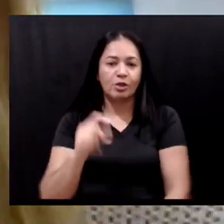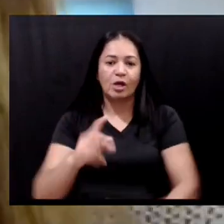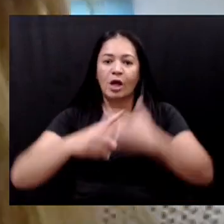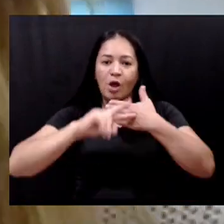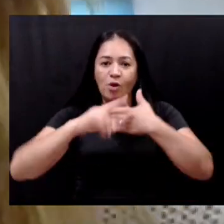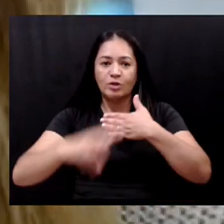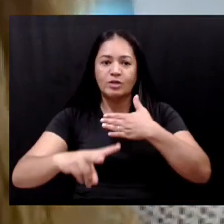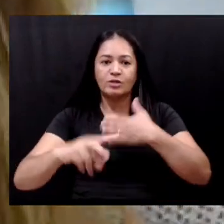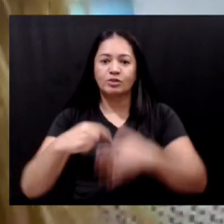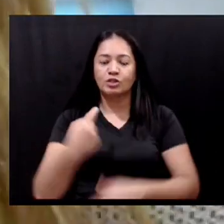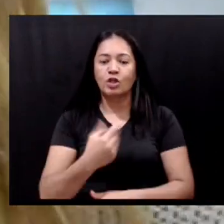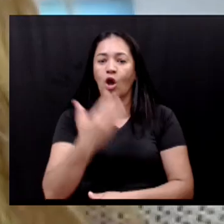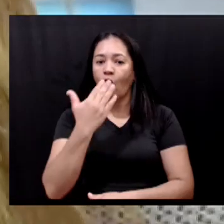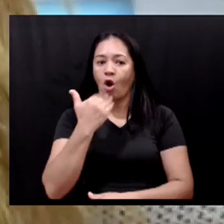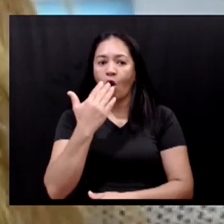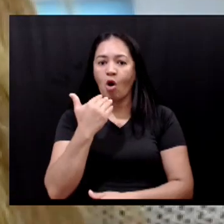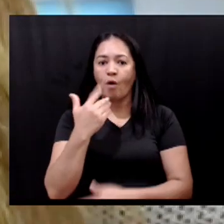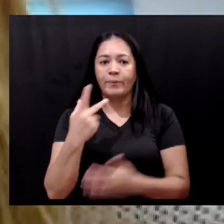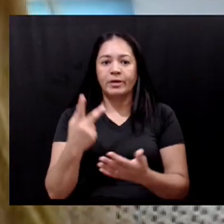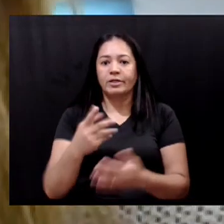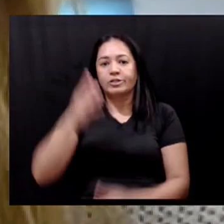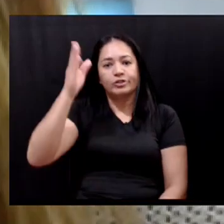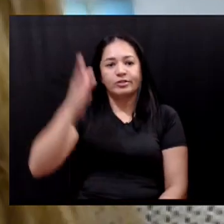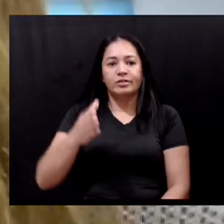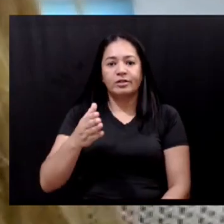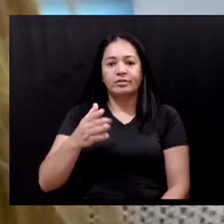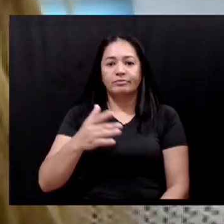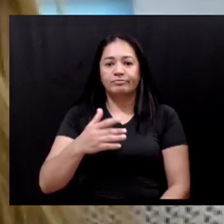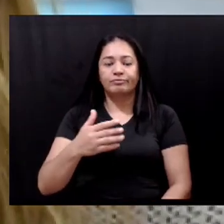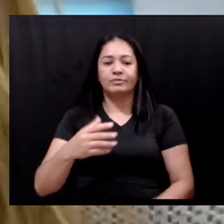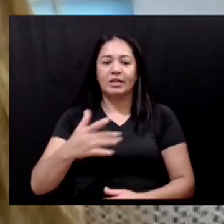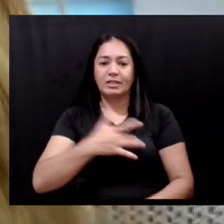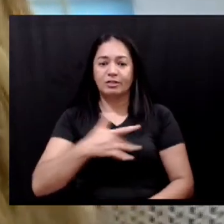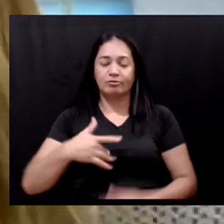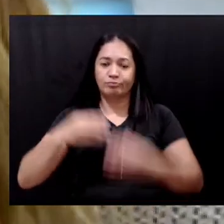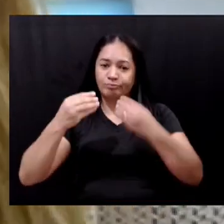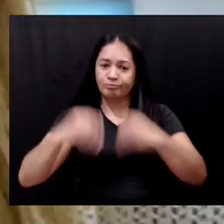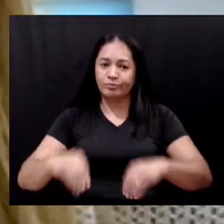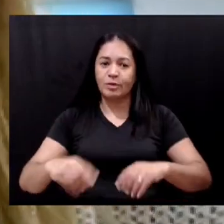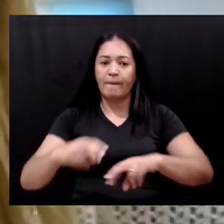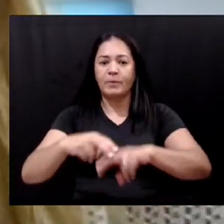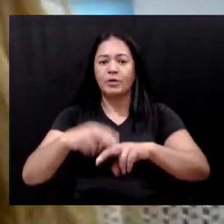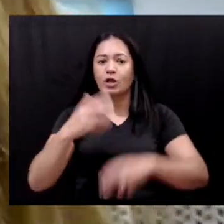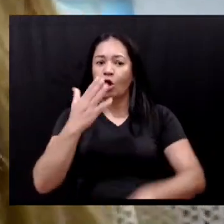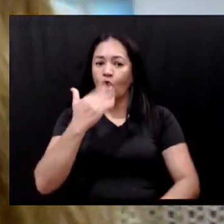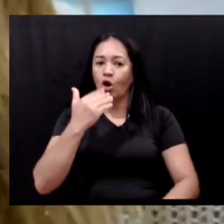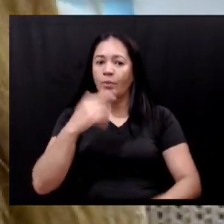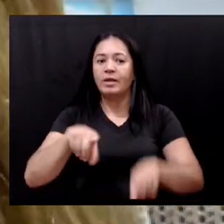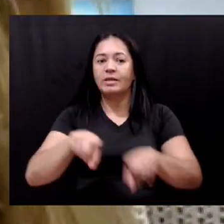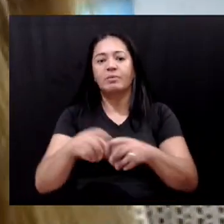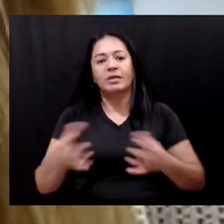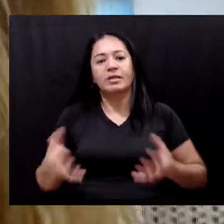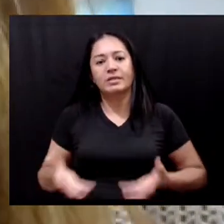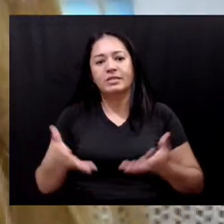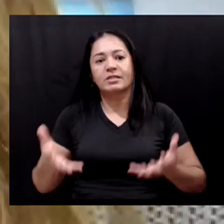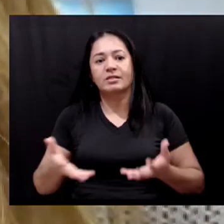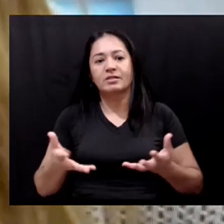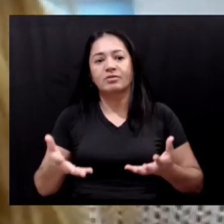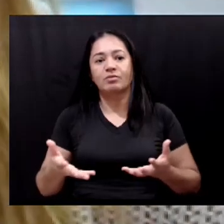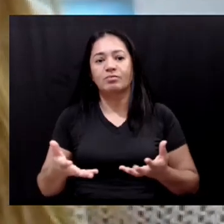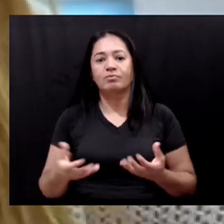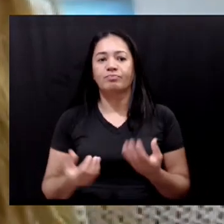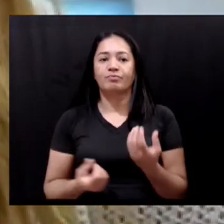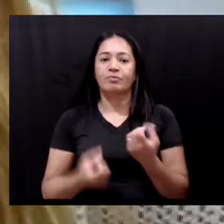repercute diretamente na nossa saúde. Então, eu acho que, além da alimentação, eu gostaria de incentivar muitas pessoas a estarem fazendo alguma atividade